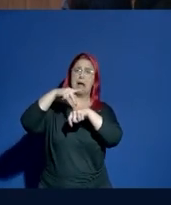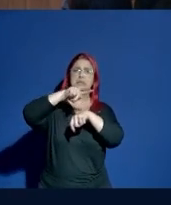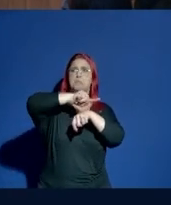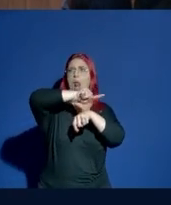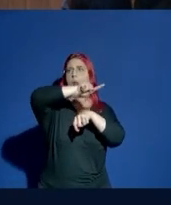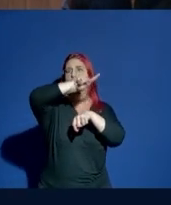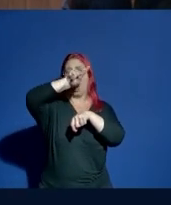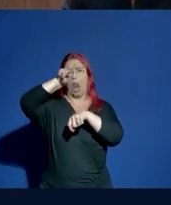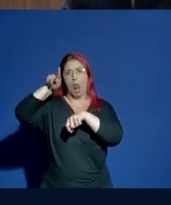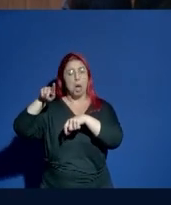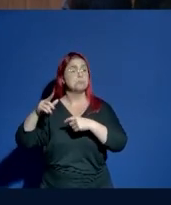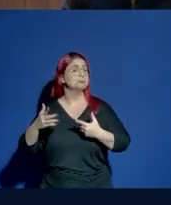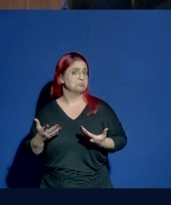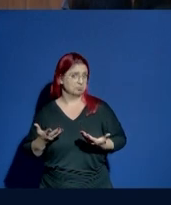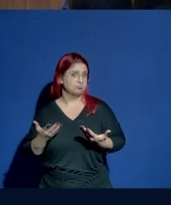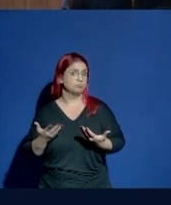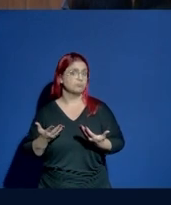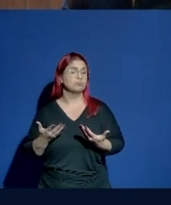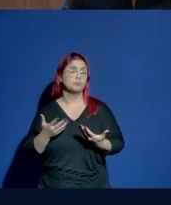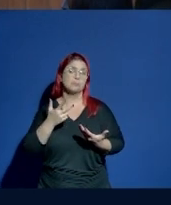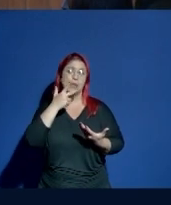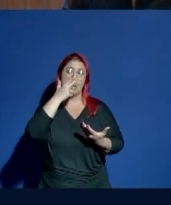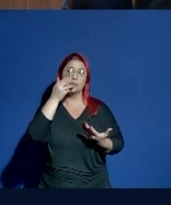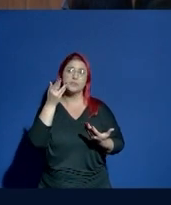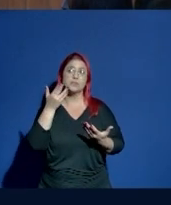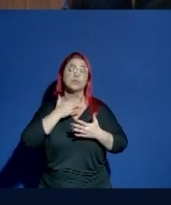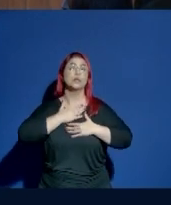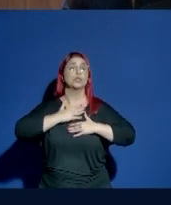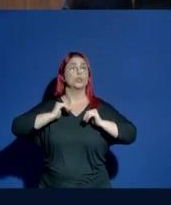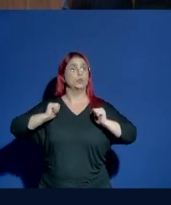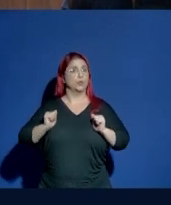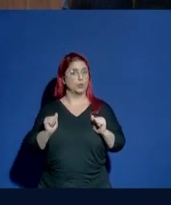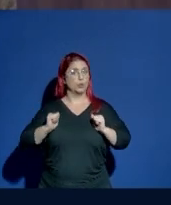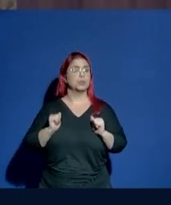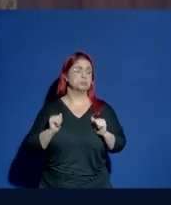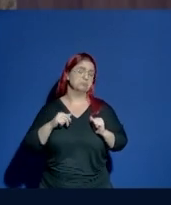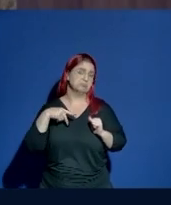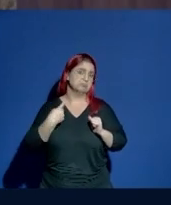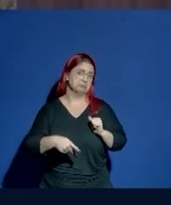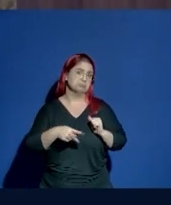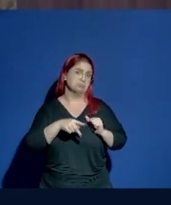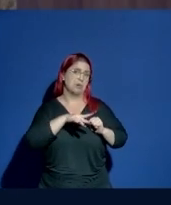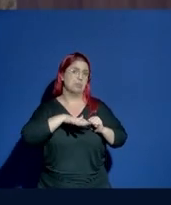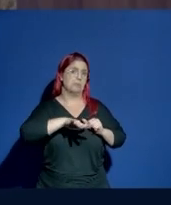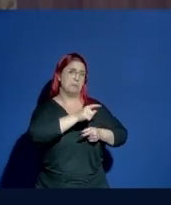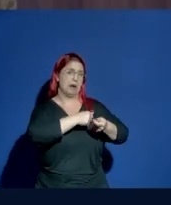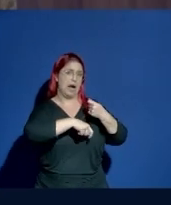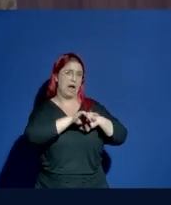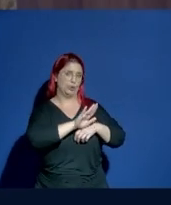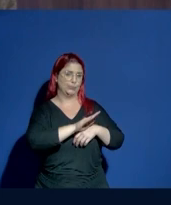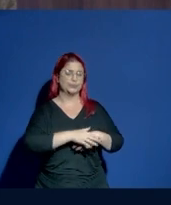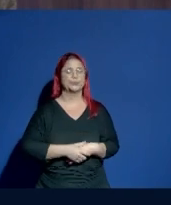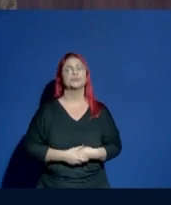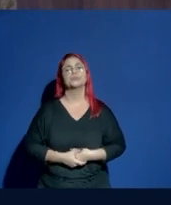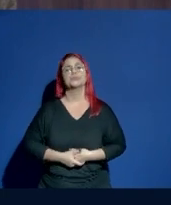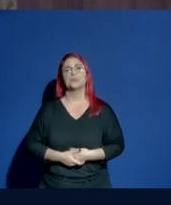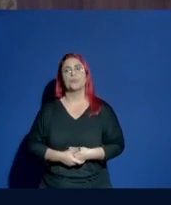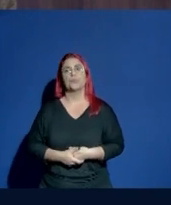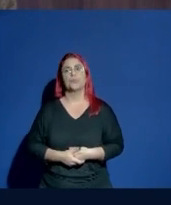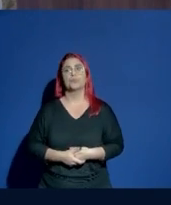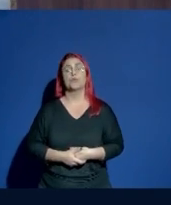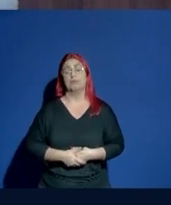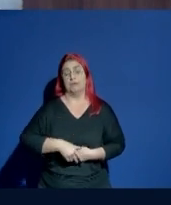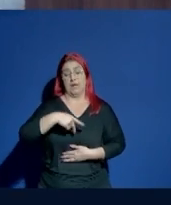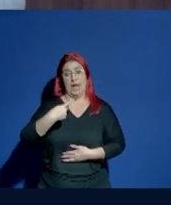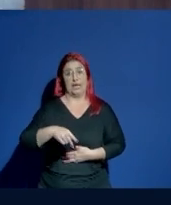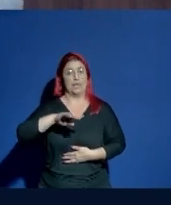que despressionou o mercado interno. E eu acho que um outro ponto interessante em relação ao Brasil,